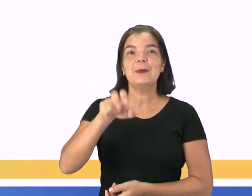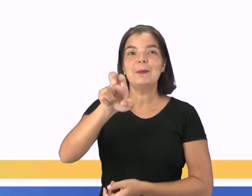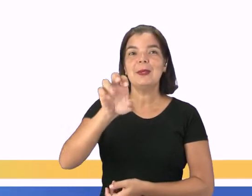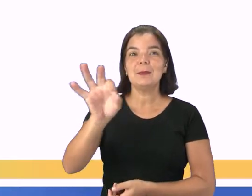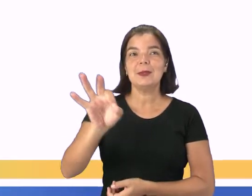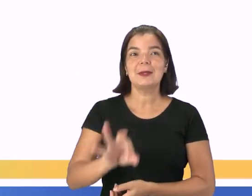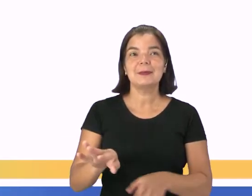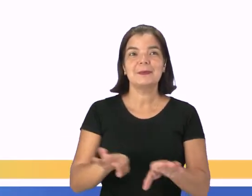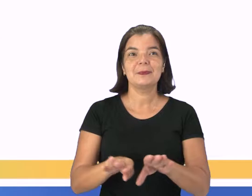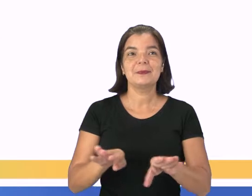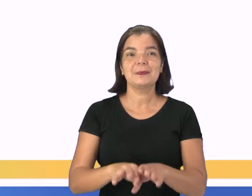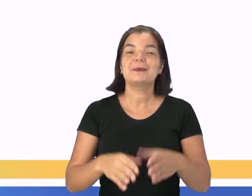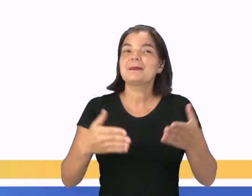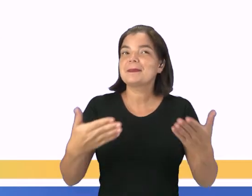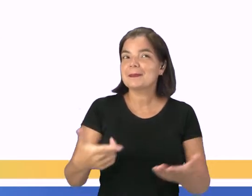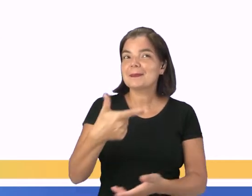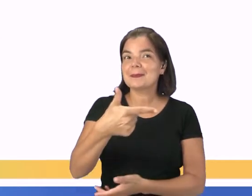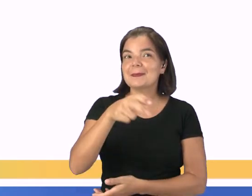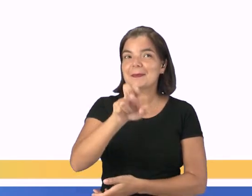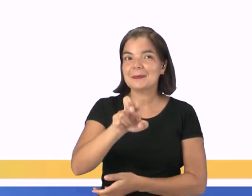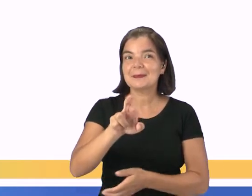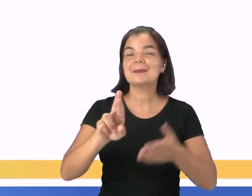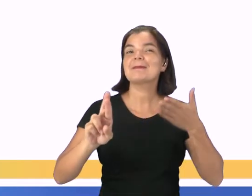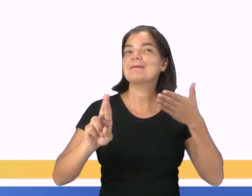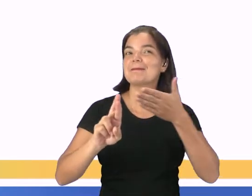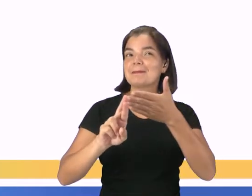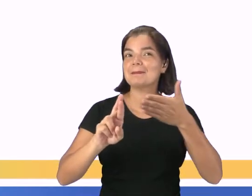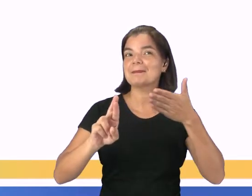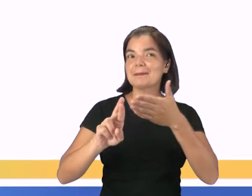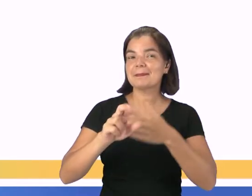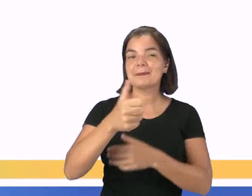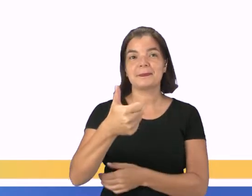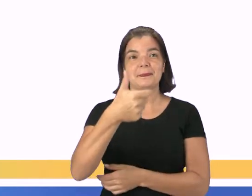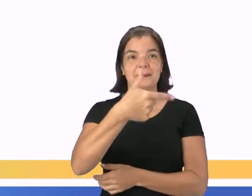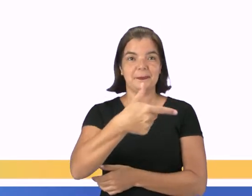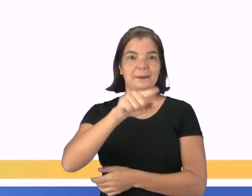12,5%. Portanto, 25 representa